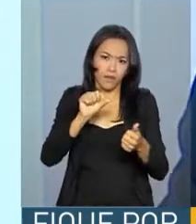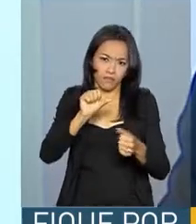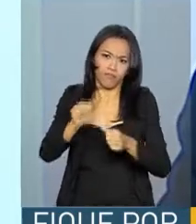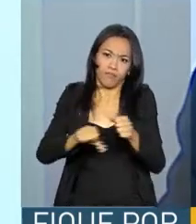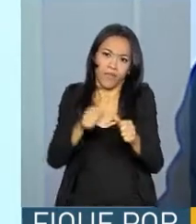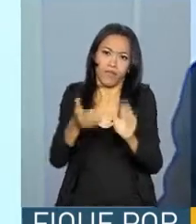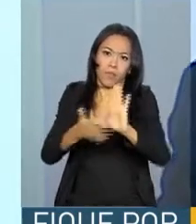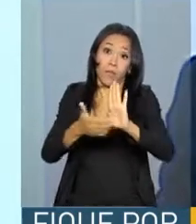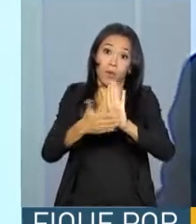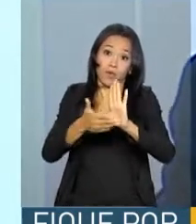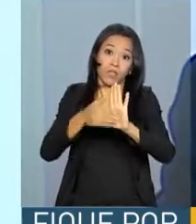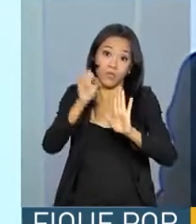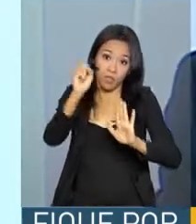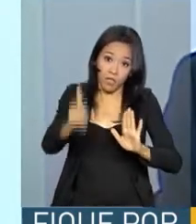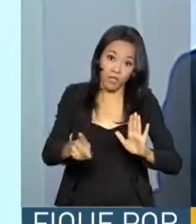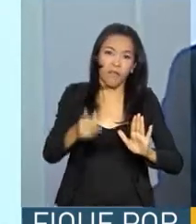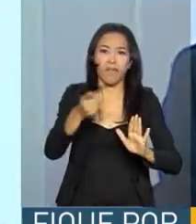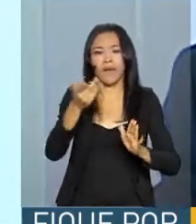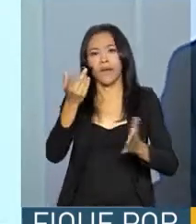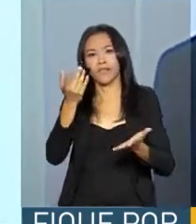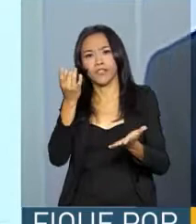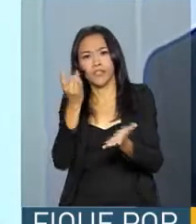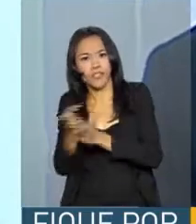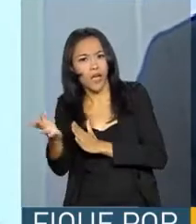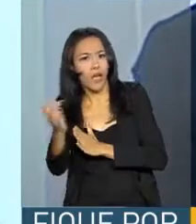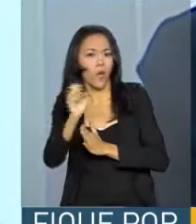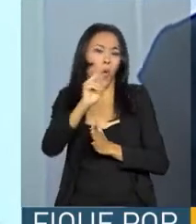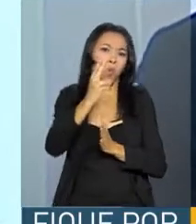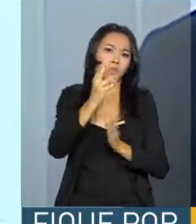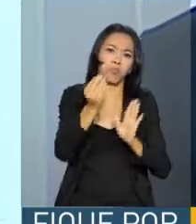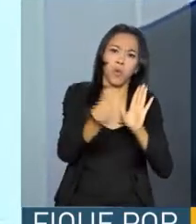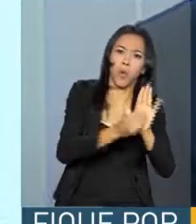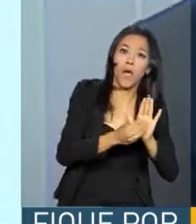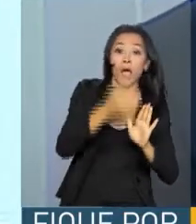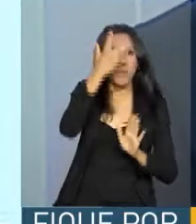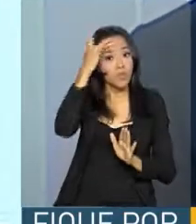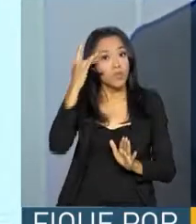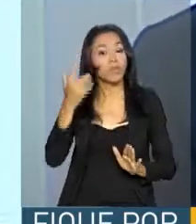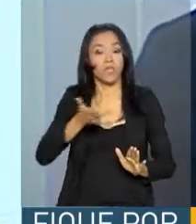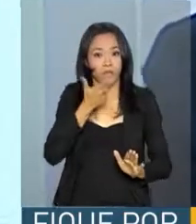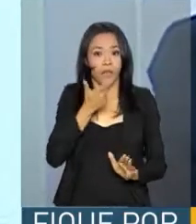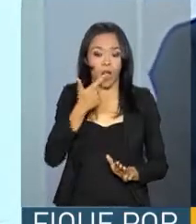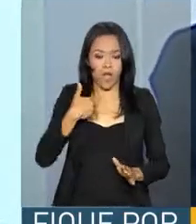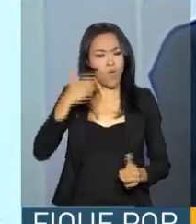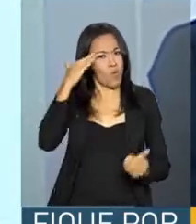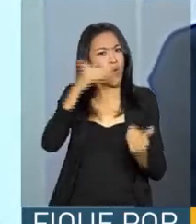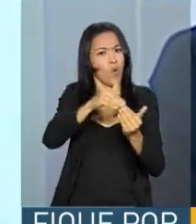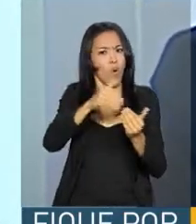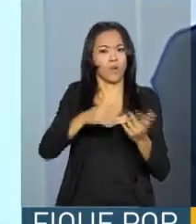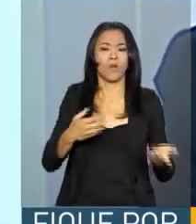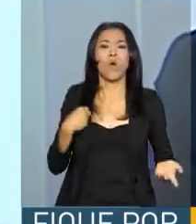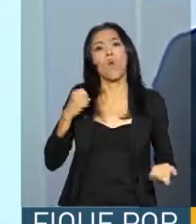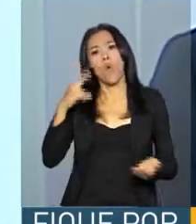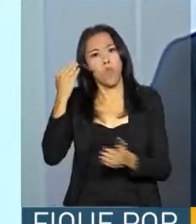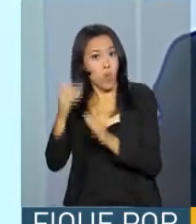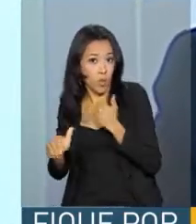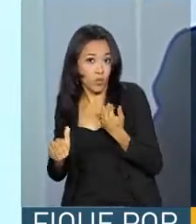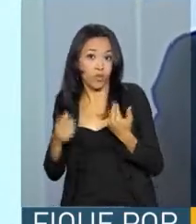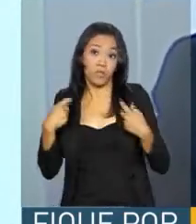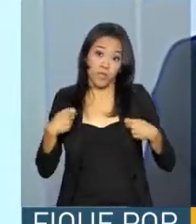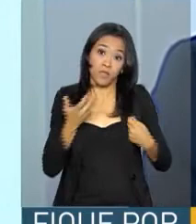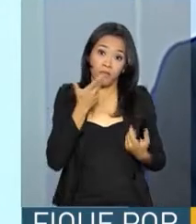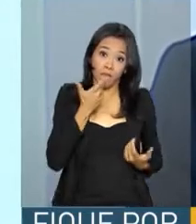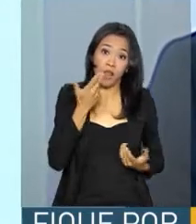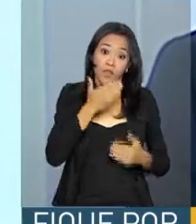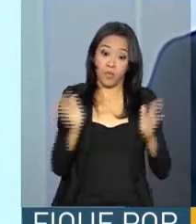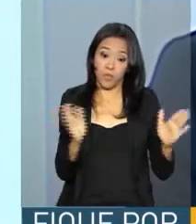não é? Vai derrubar a reforma, derrubar isso, derrubar aquilo. A pessoa tem que dizer. Eu sou a favor ou sou contra? E se sou a favor,